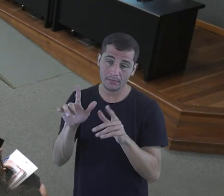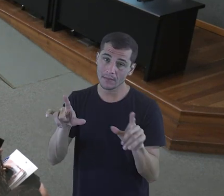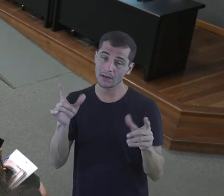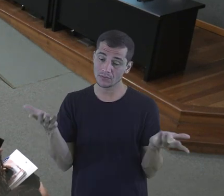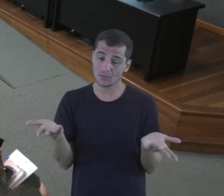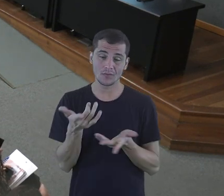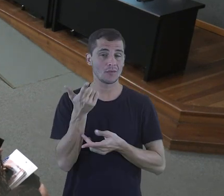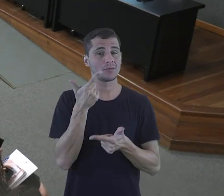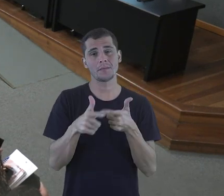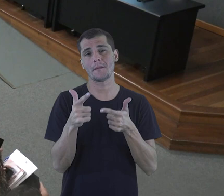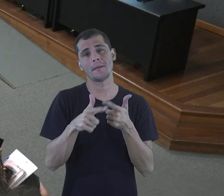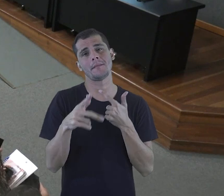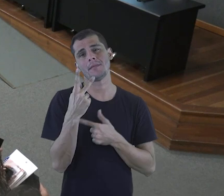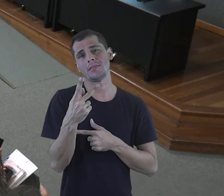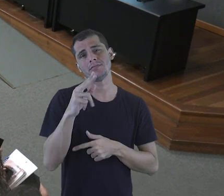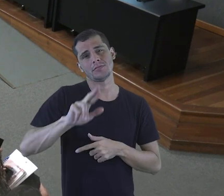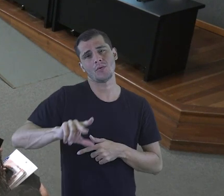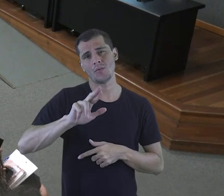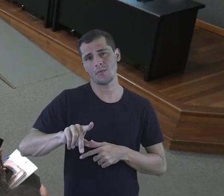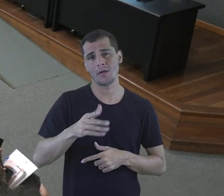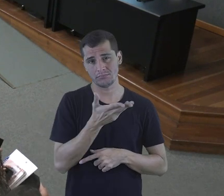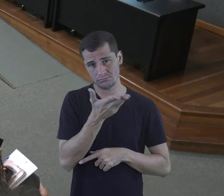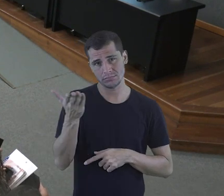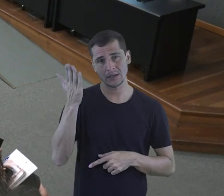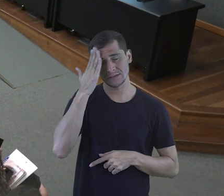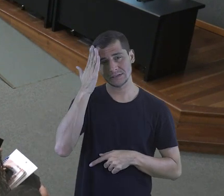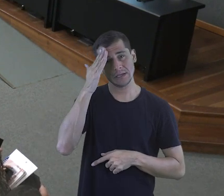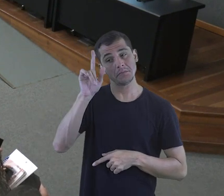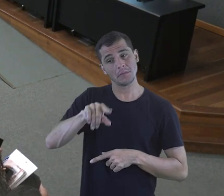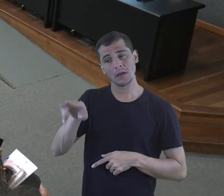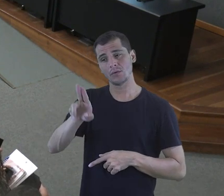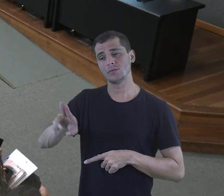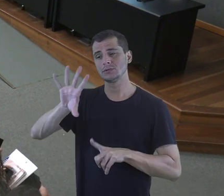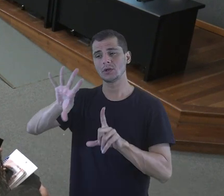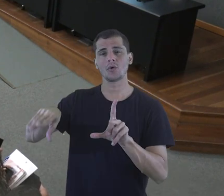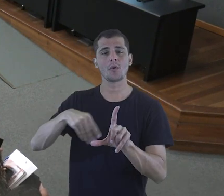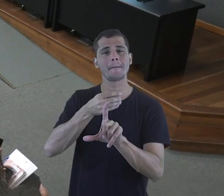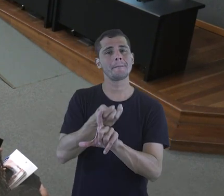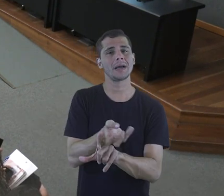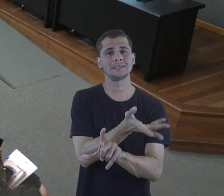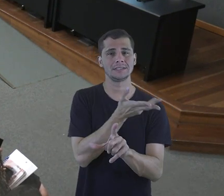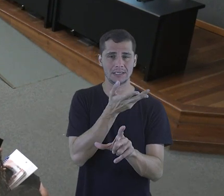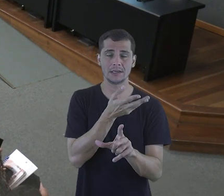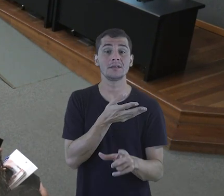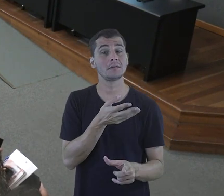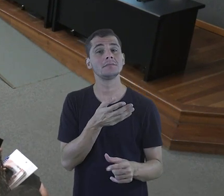então hoje isso não é um problema para vocês hoje vocês podem dizer eu estou entendendo como uso compartilhado ponto